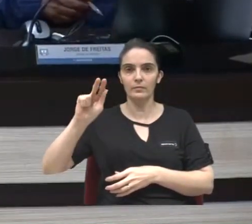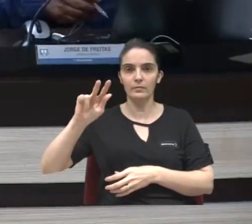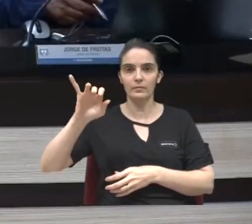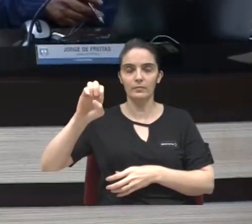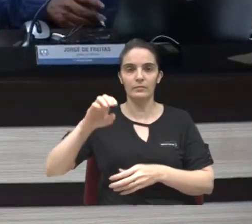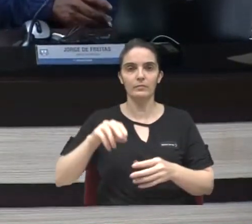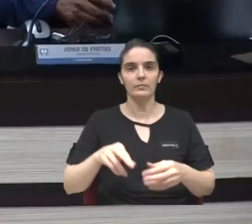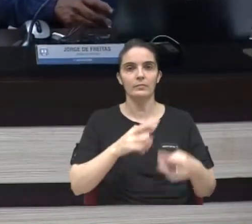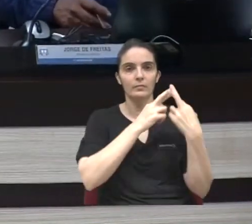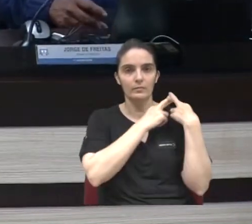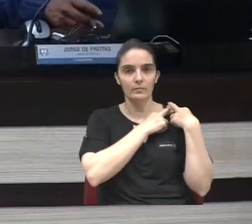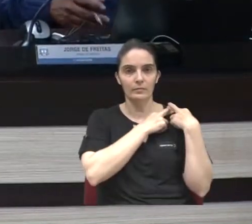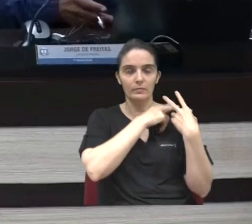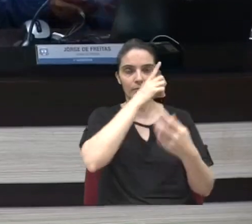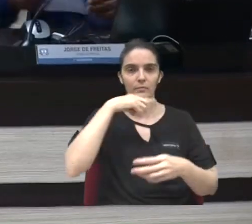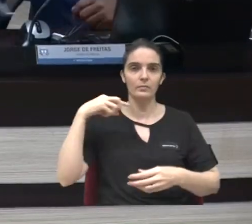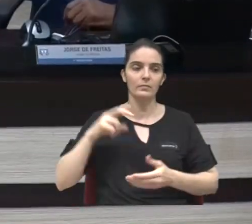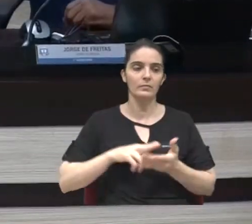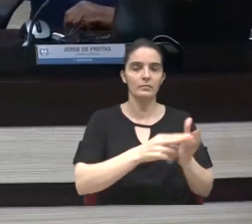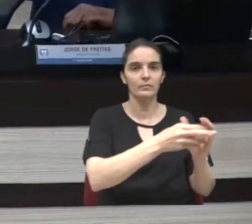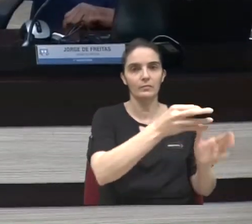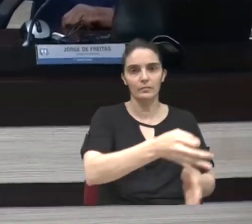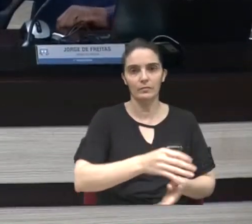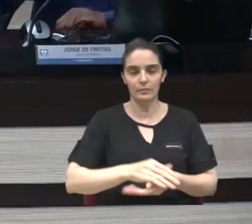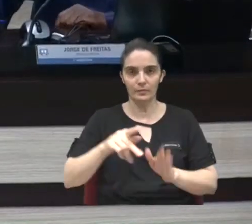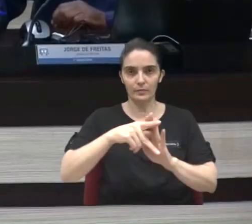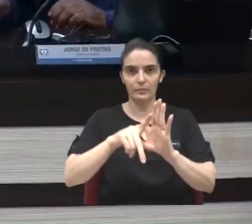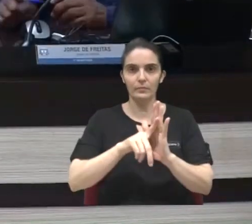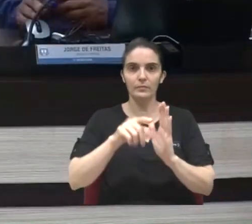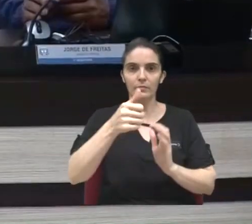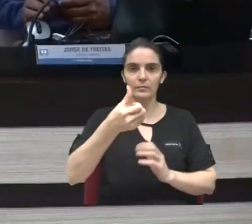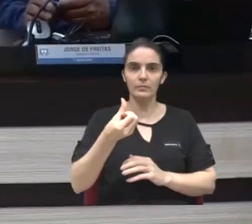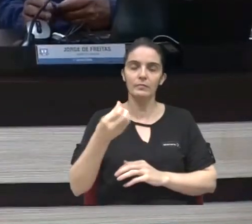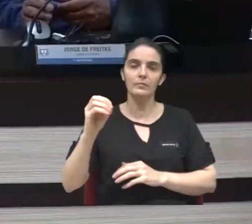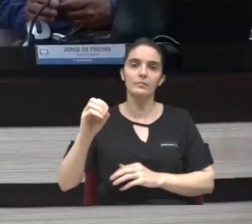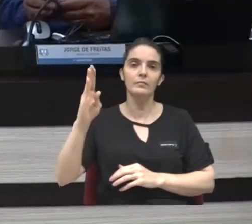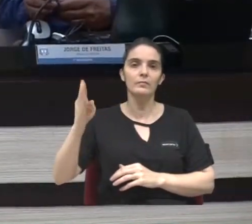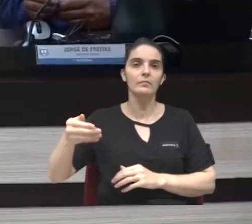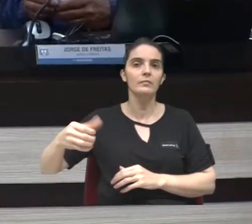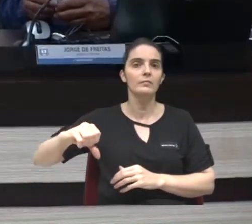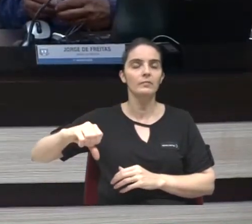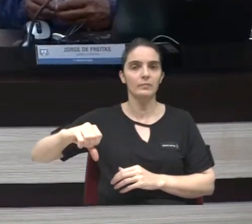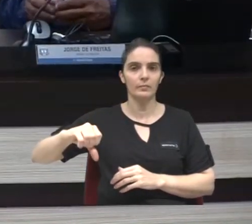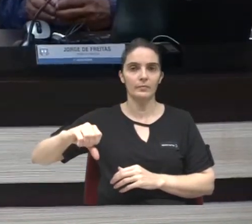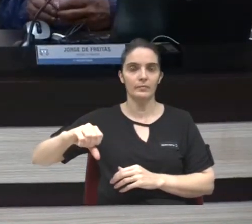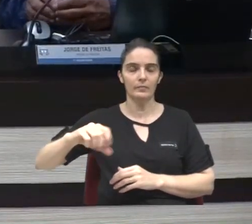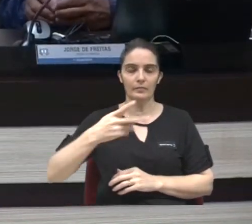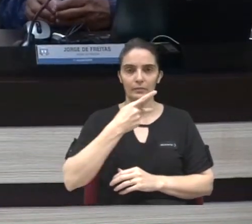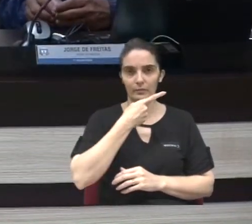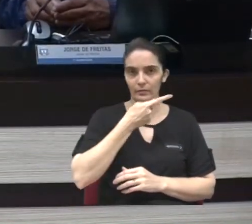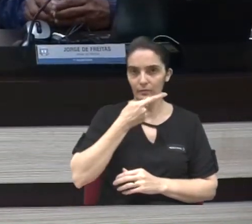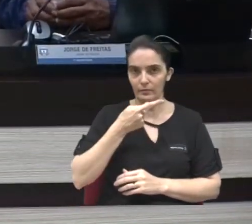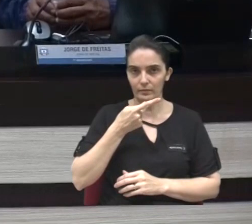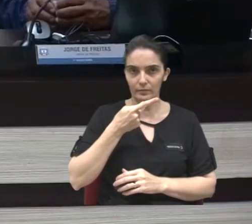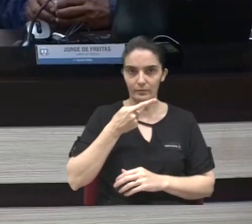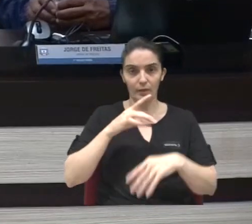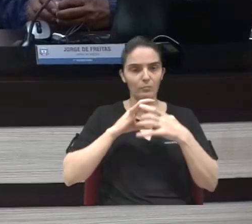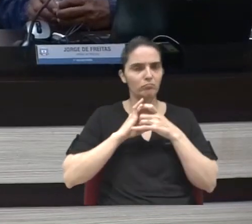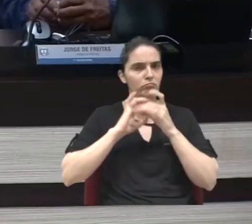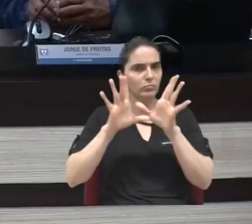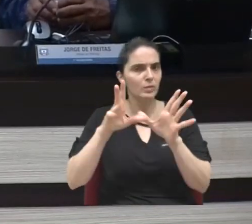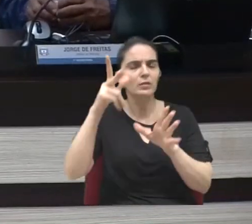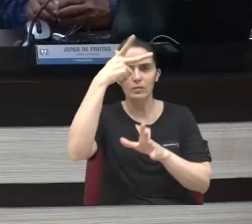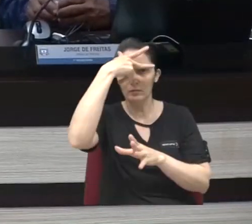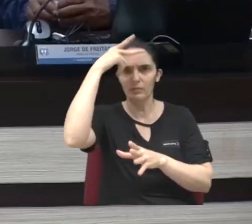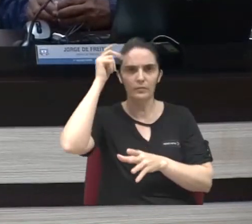As comissões. Projeto de Lei 160/2019 dispõe sobre a autorização do Poder Executivo